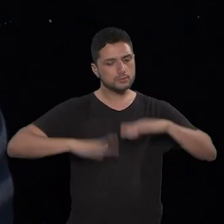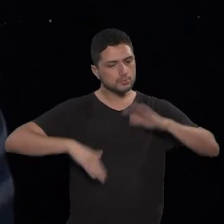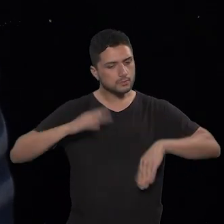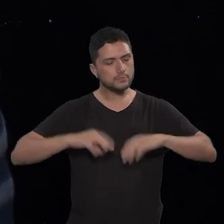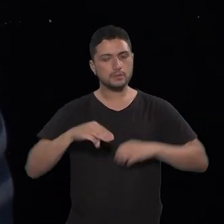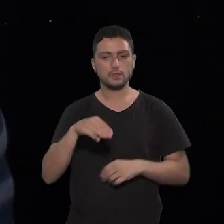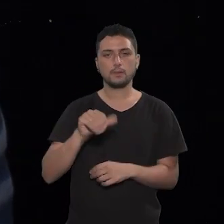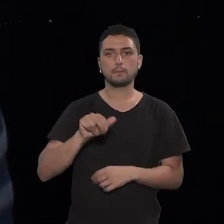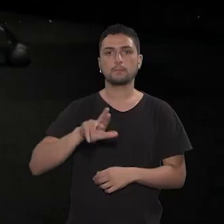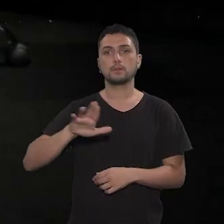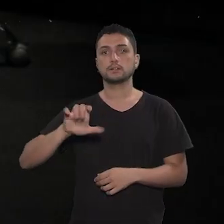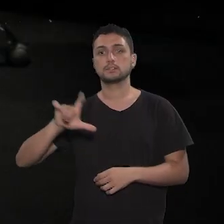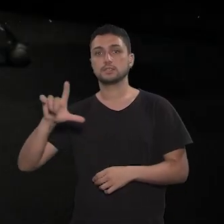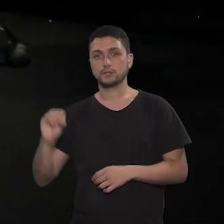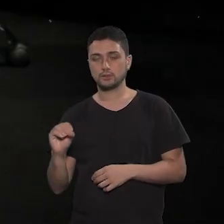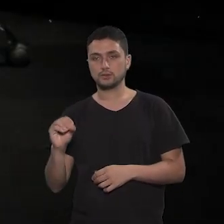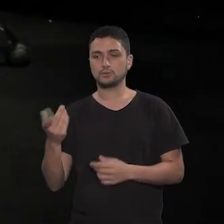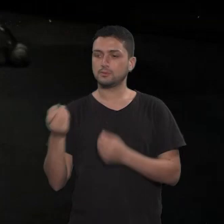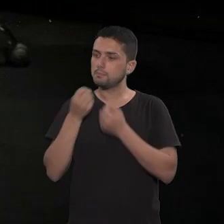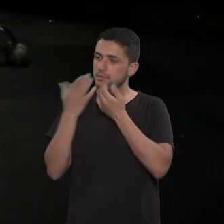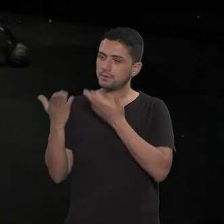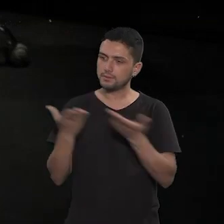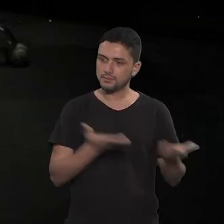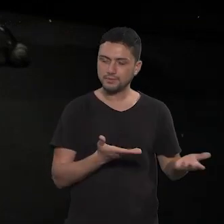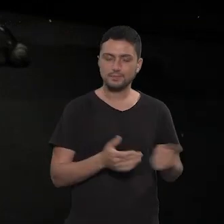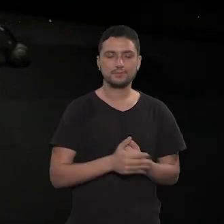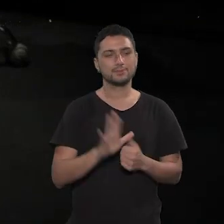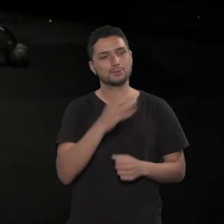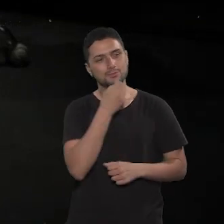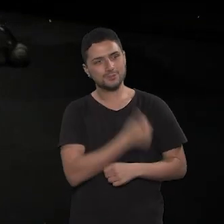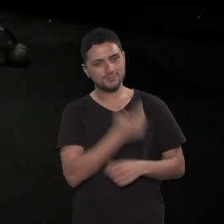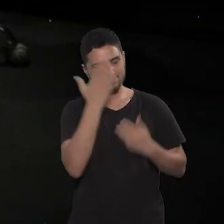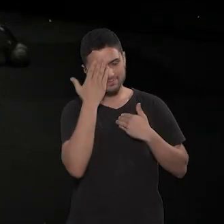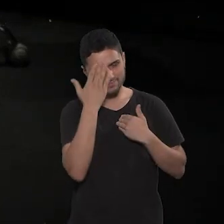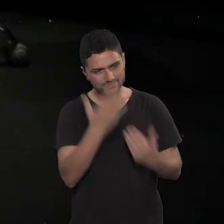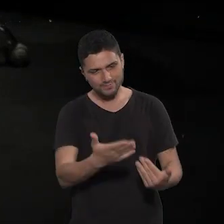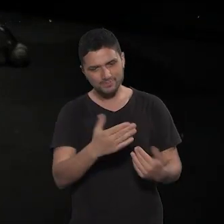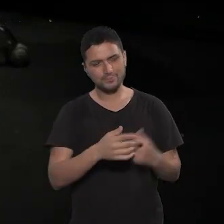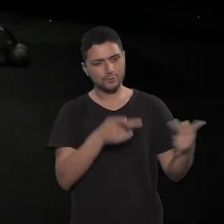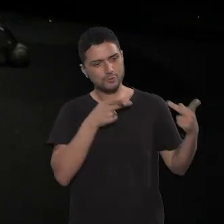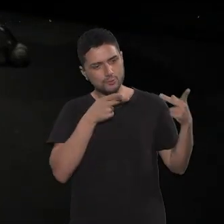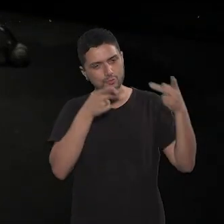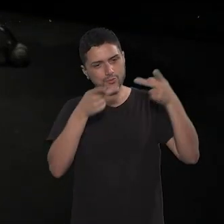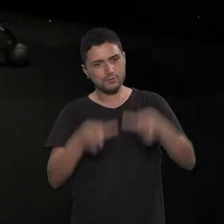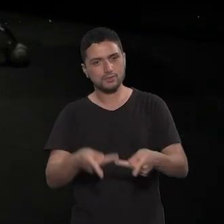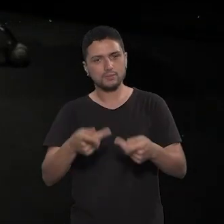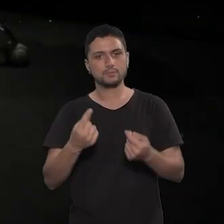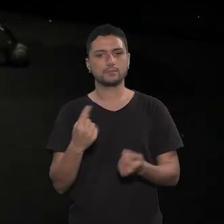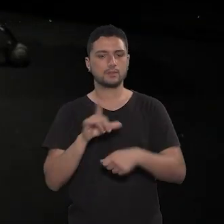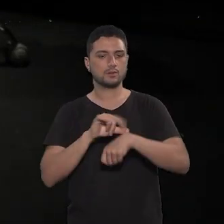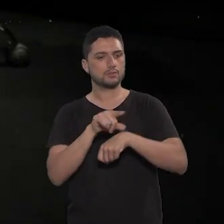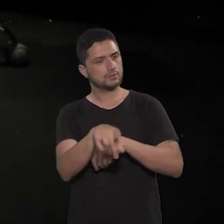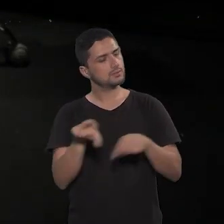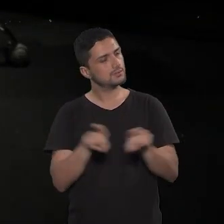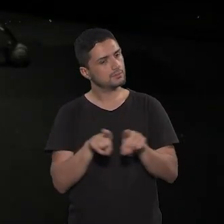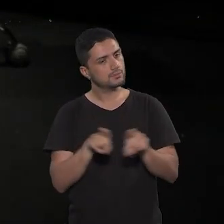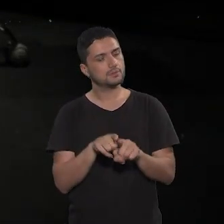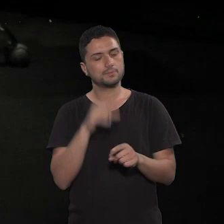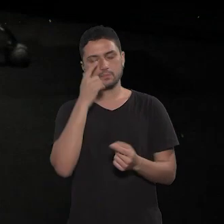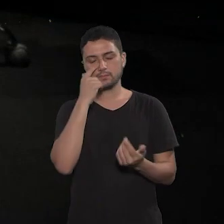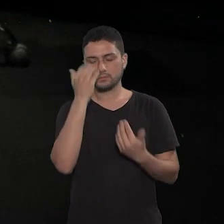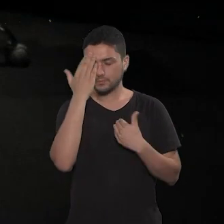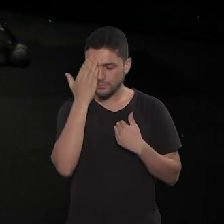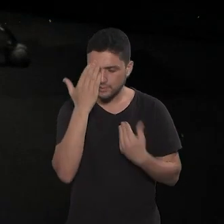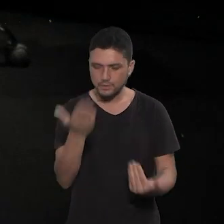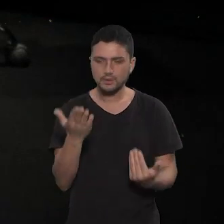e arte-educador Marcelo Amaro. Marcelo, seja bem-vindo ao nosso programa. Olá, Carlos Alberto. Muito obrigado pelo convite,